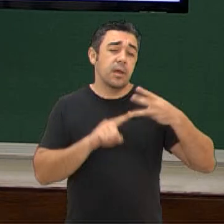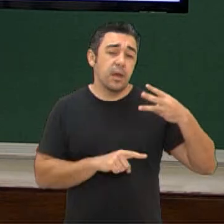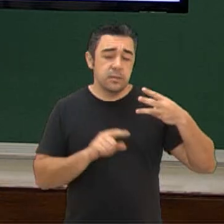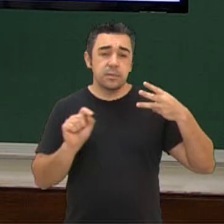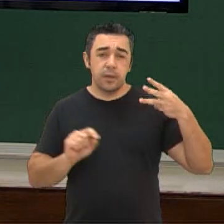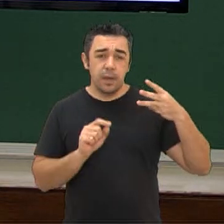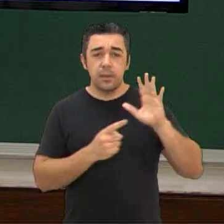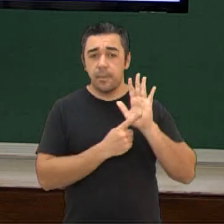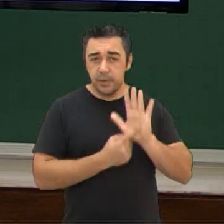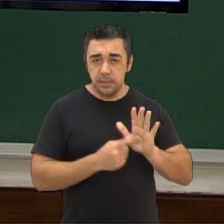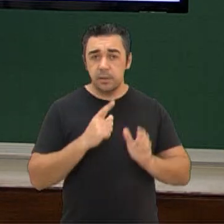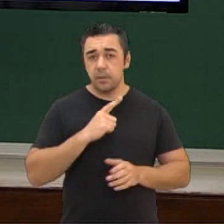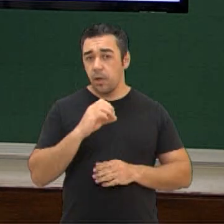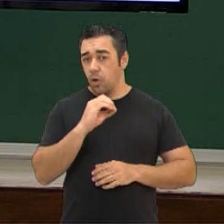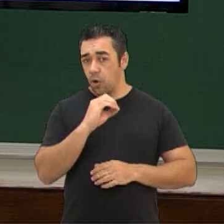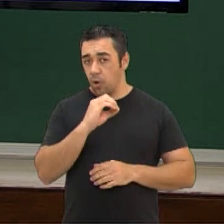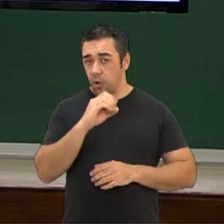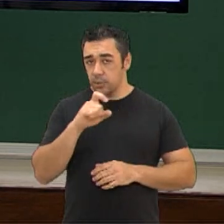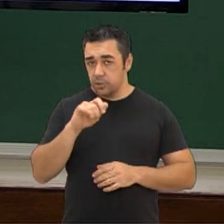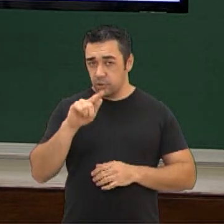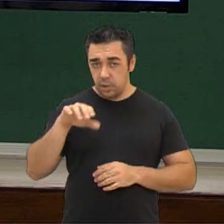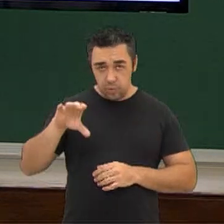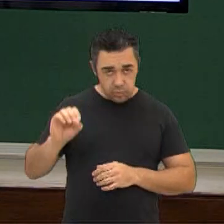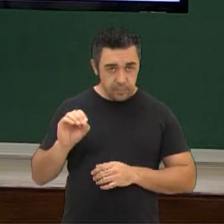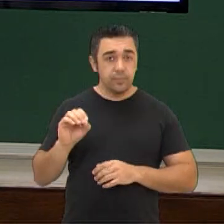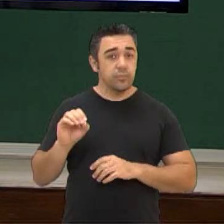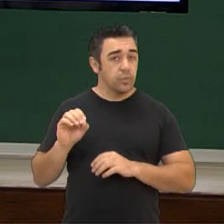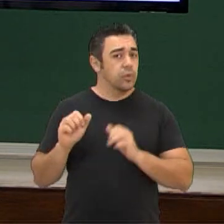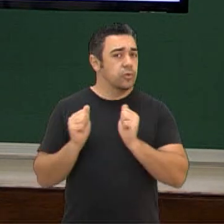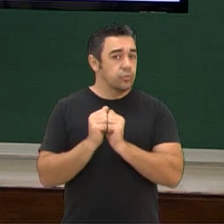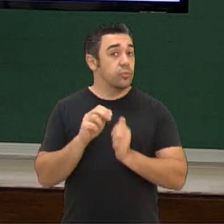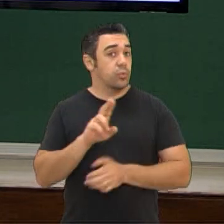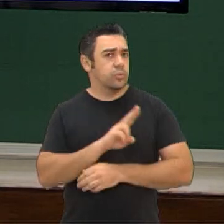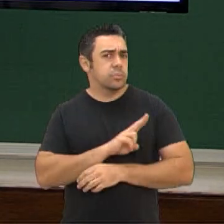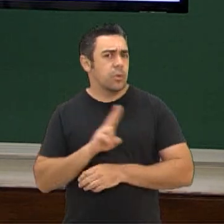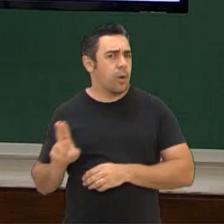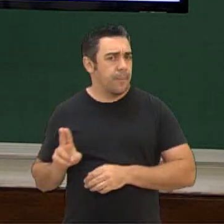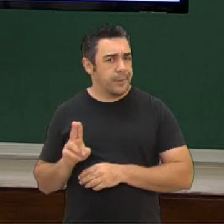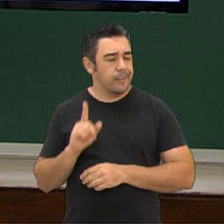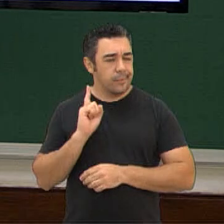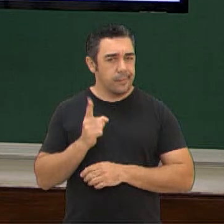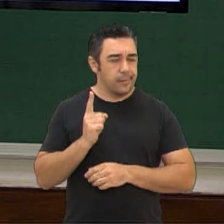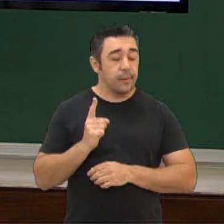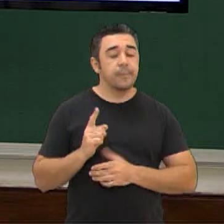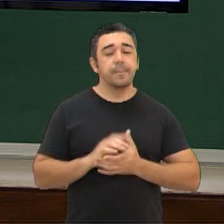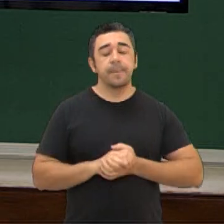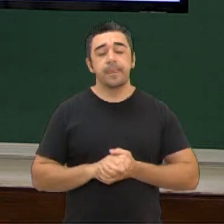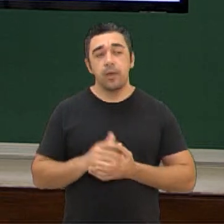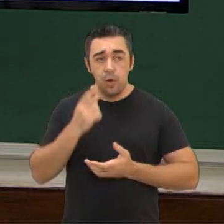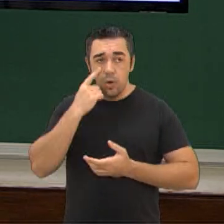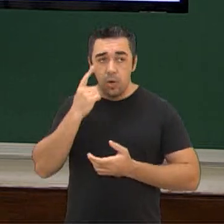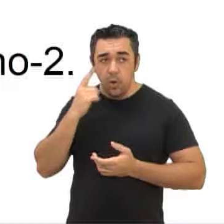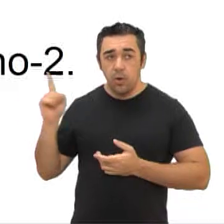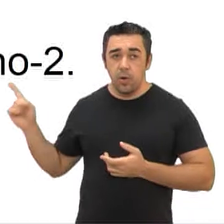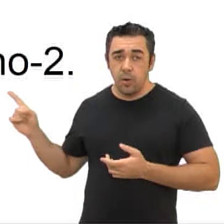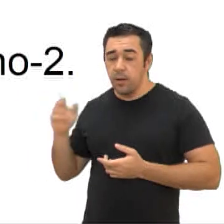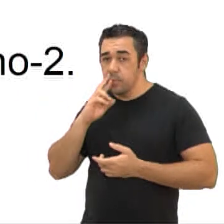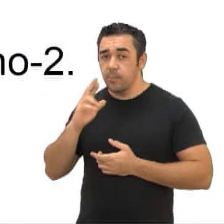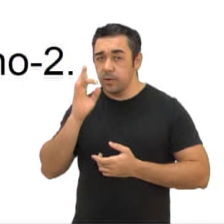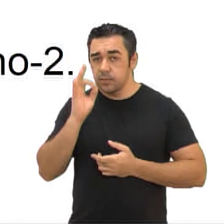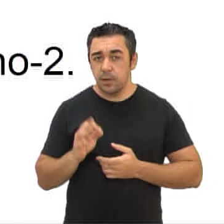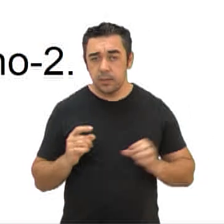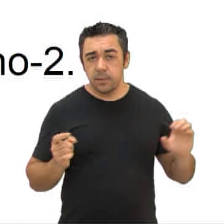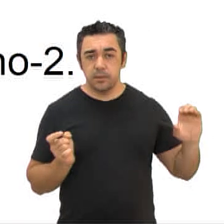que apresentam oxigênio através da nomenclatura, tá bom? Então, olha, a